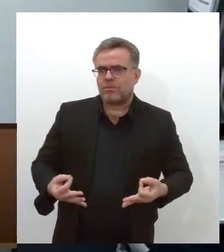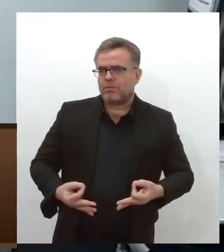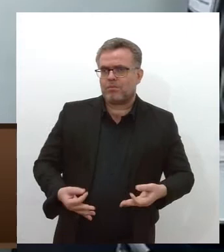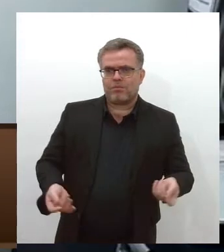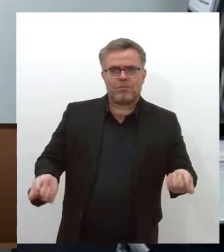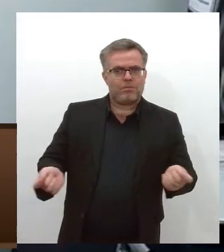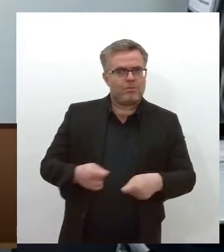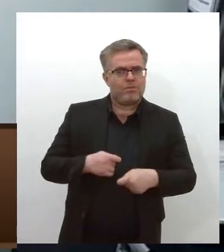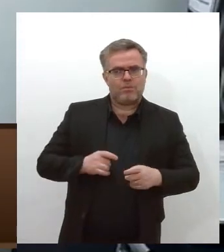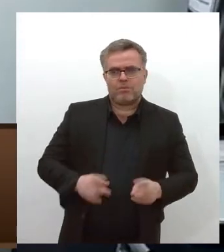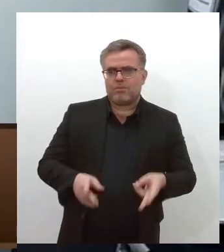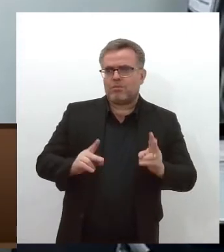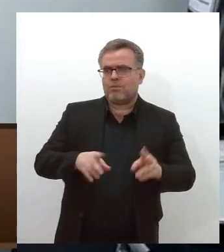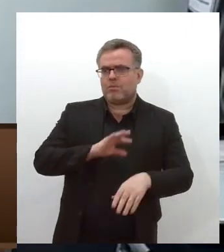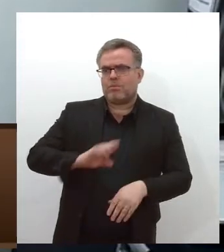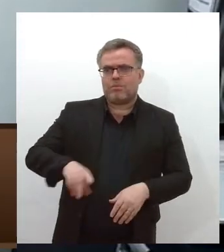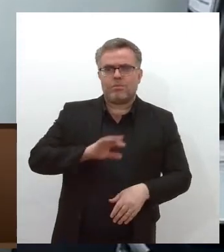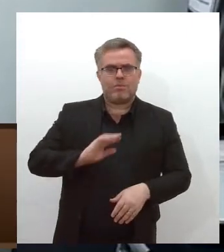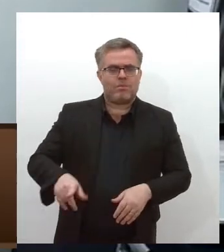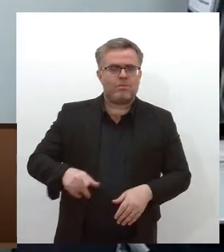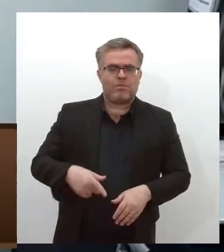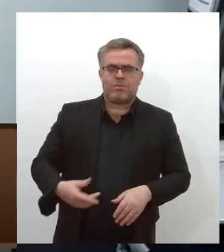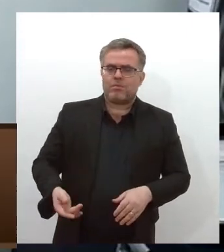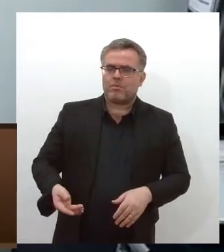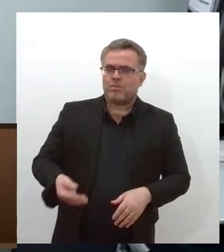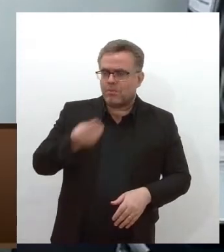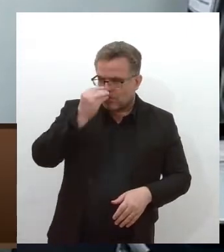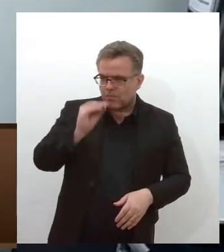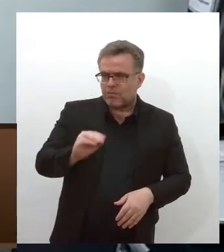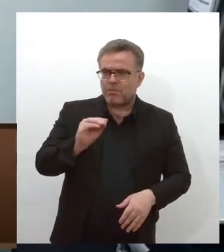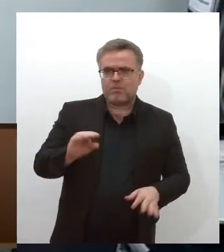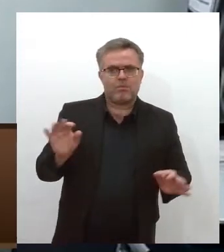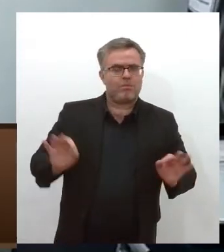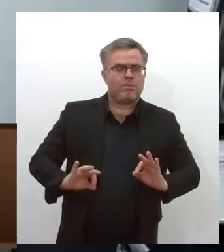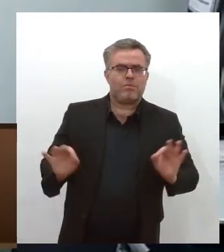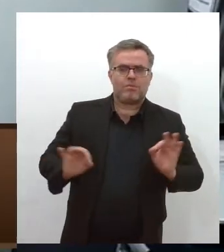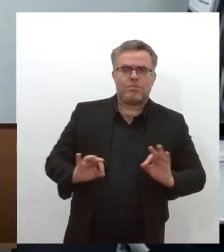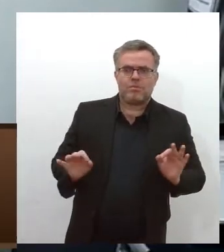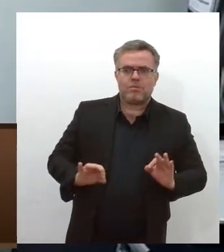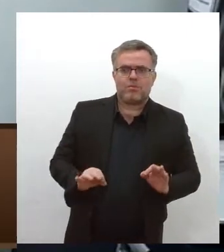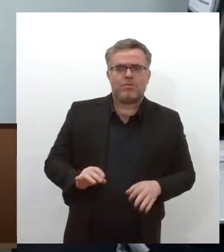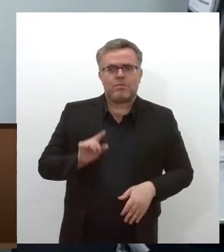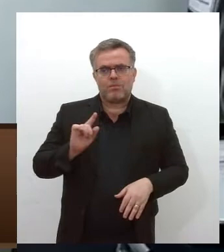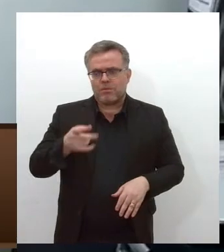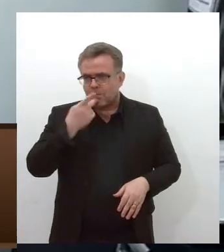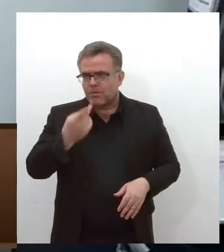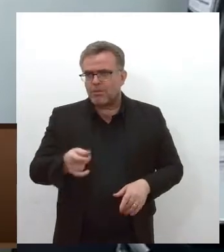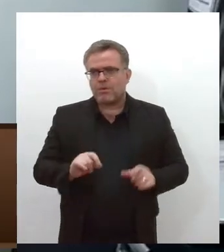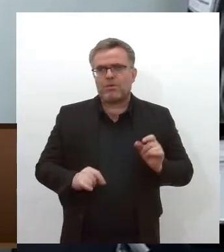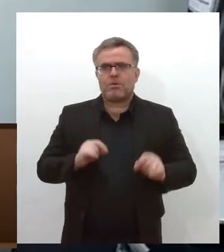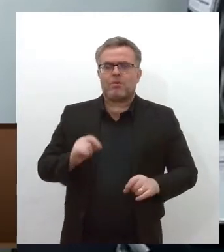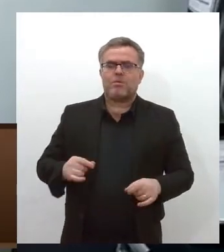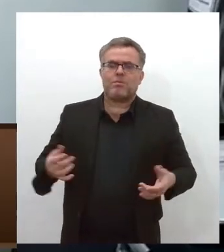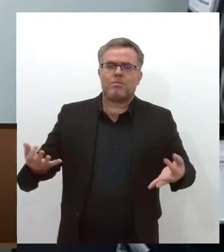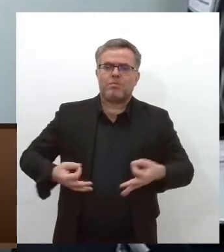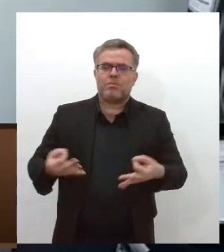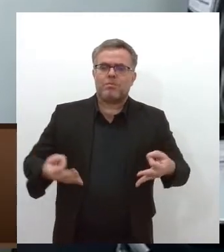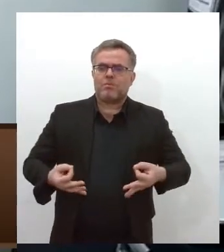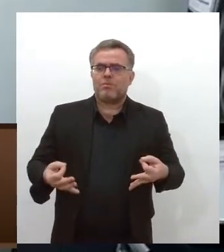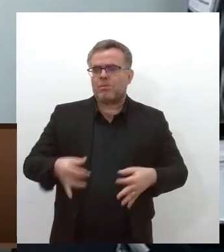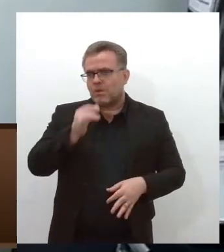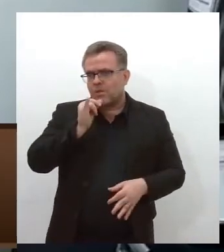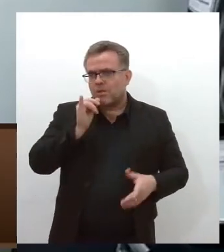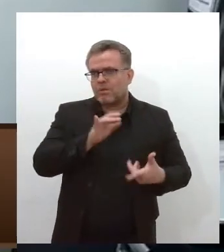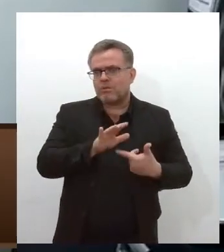é antidemocrático e, como eu sempre gosto de colocar, nós temos exemplos, toda a história política